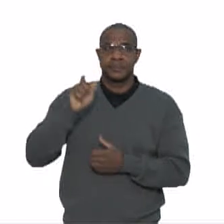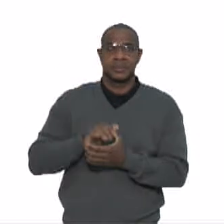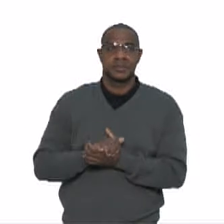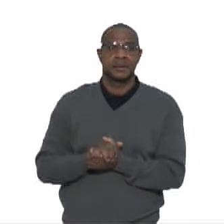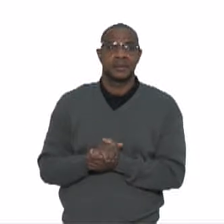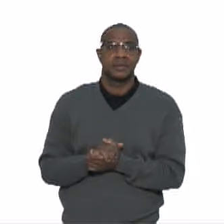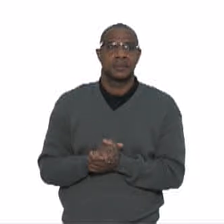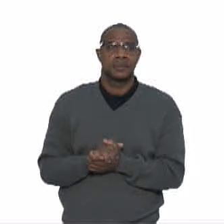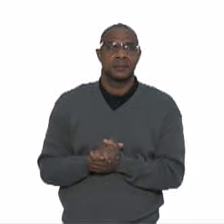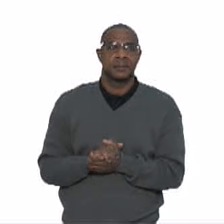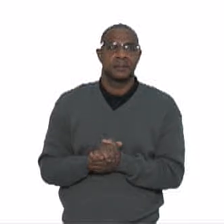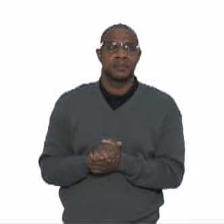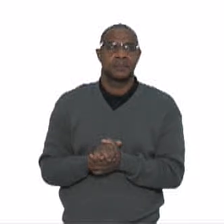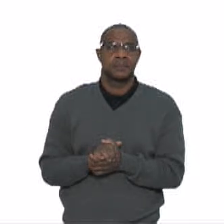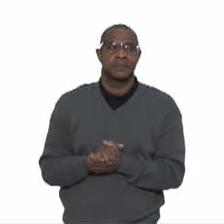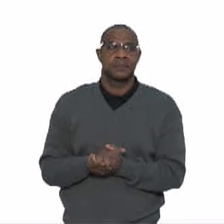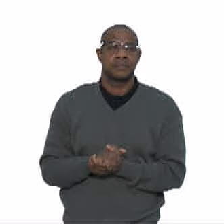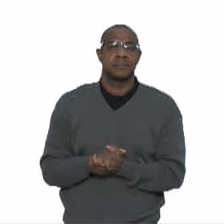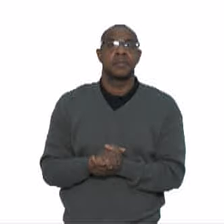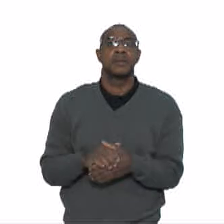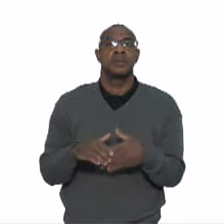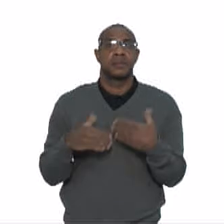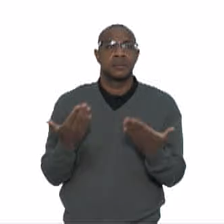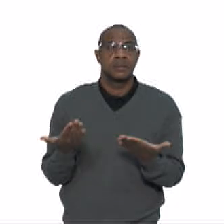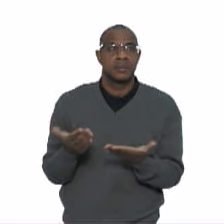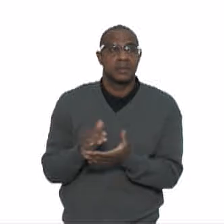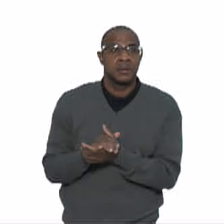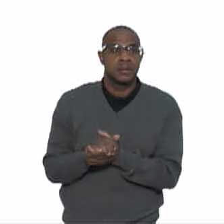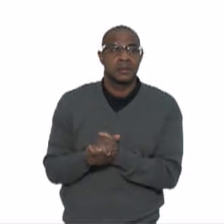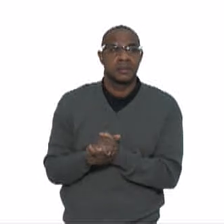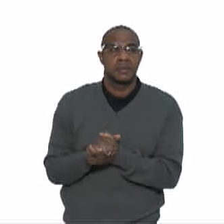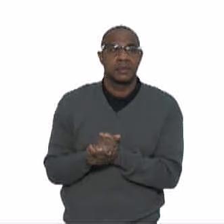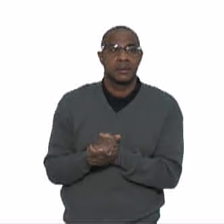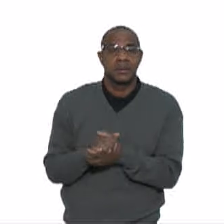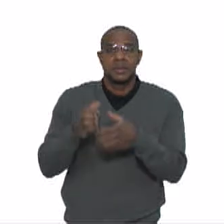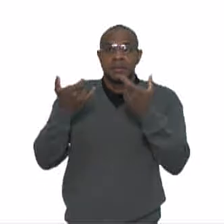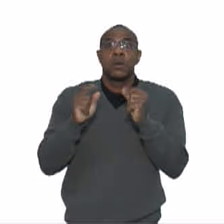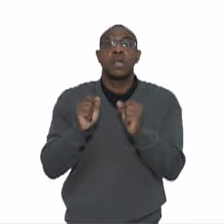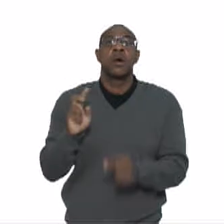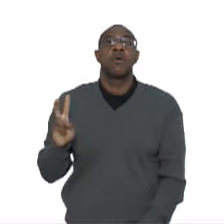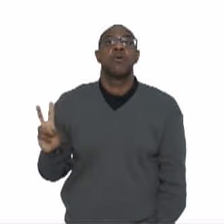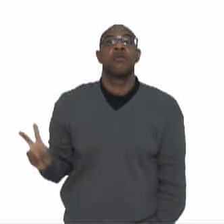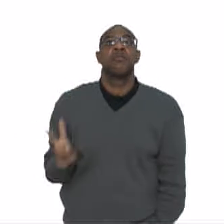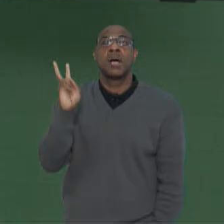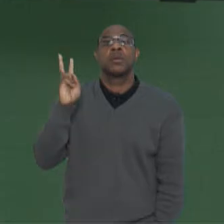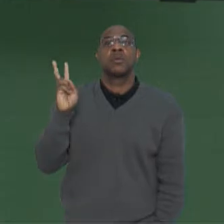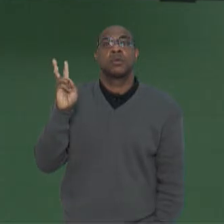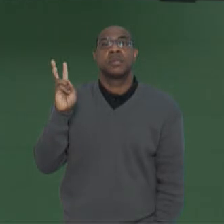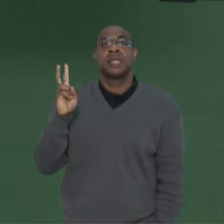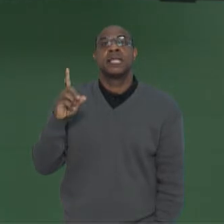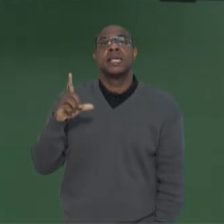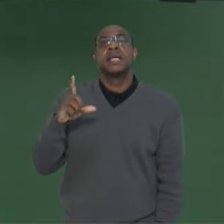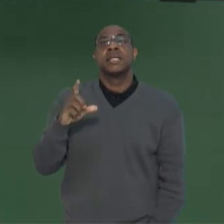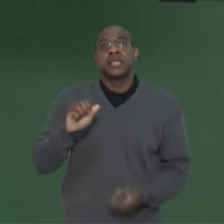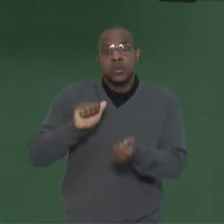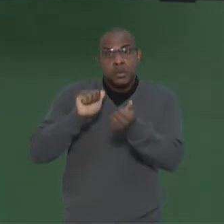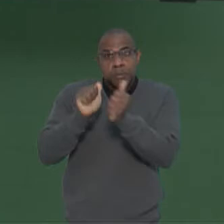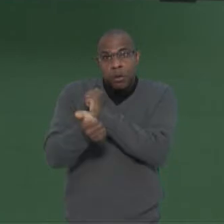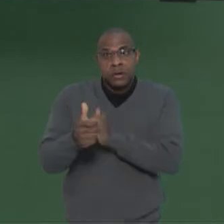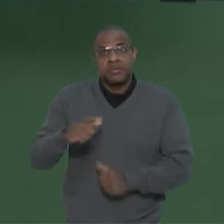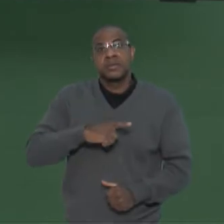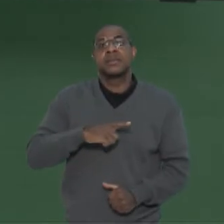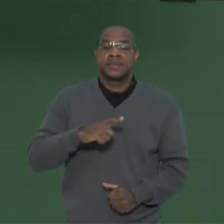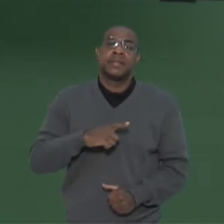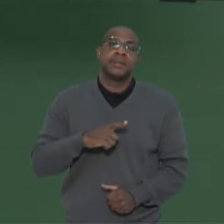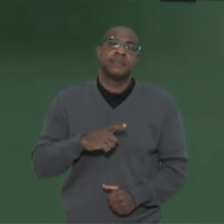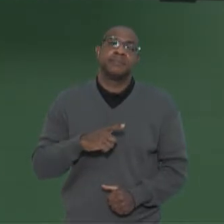deporte e da atividade física. Ou seja, então aqui ele vai falar um pouquinho sobre os valores que o esporte tem na vida das